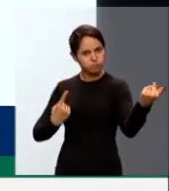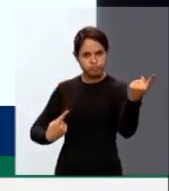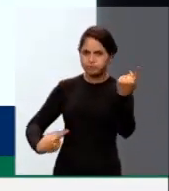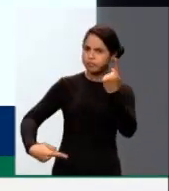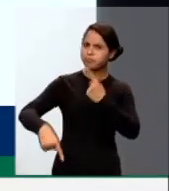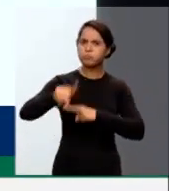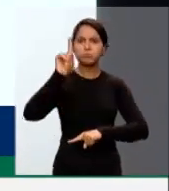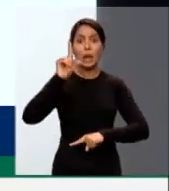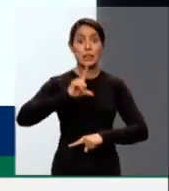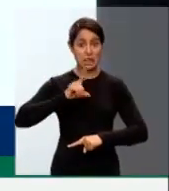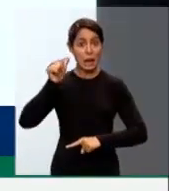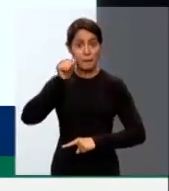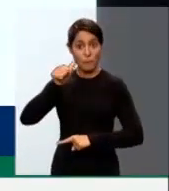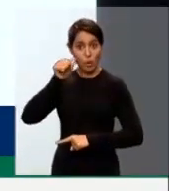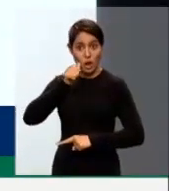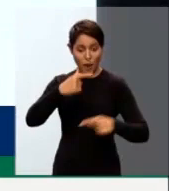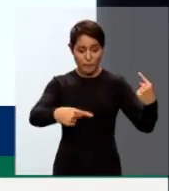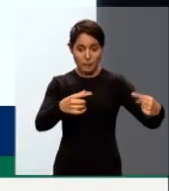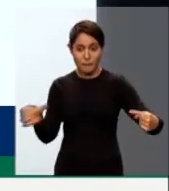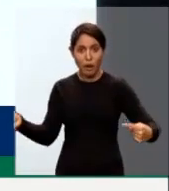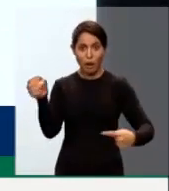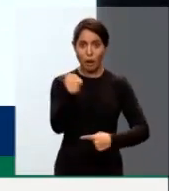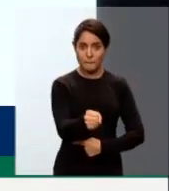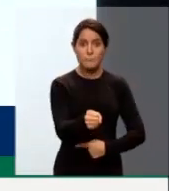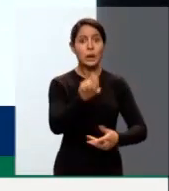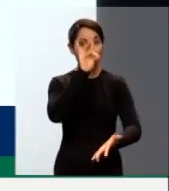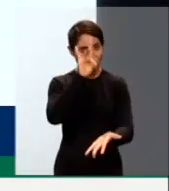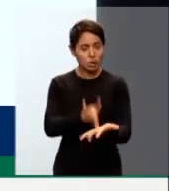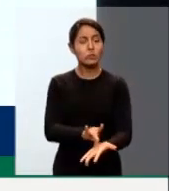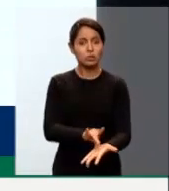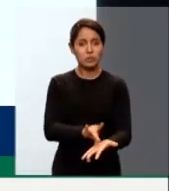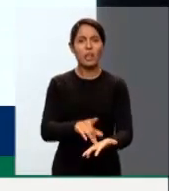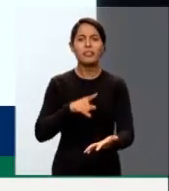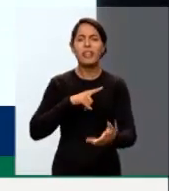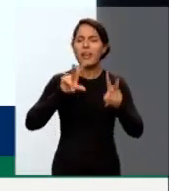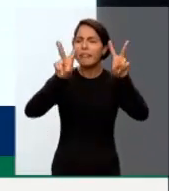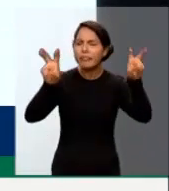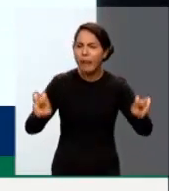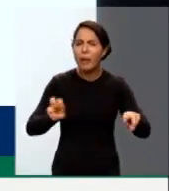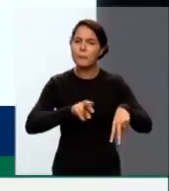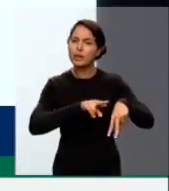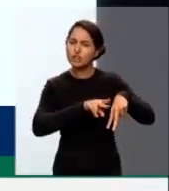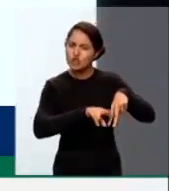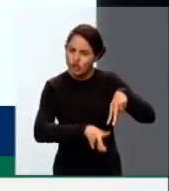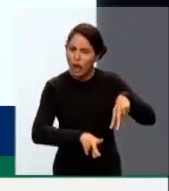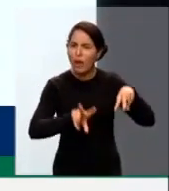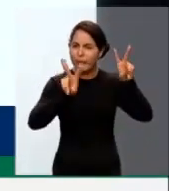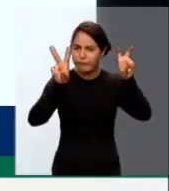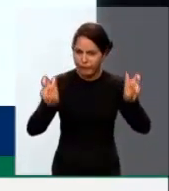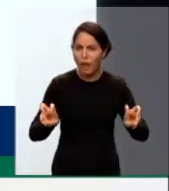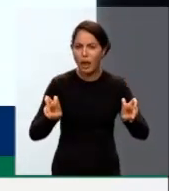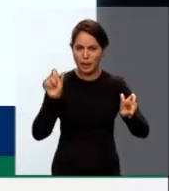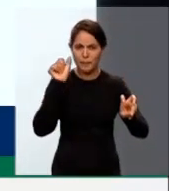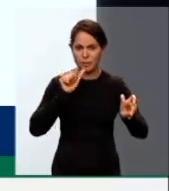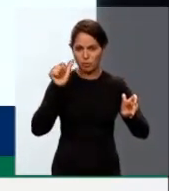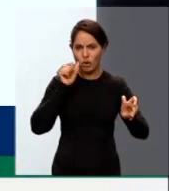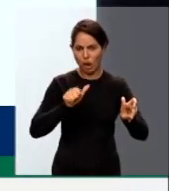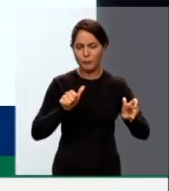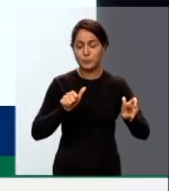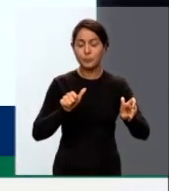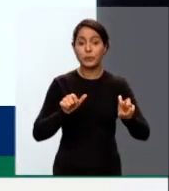da participação de mulheres na política, no debate que envolve questões de gênero, é verdade também que as questões que envolvem